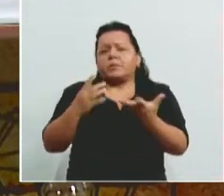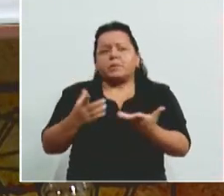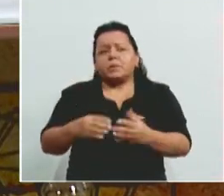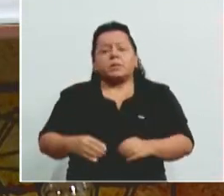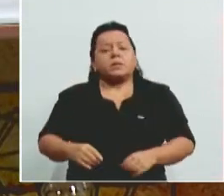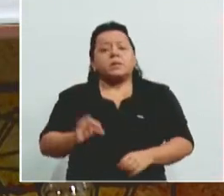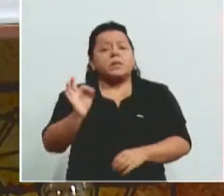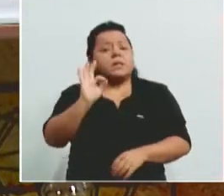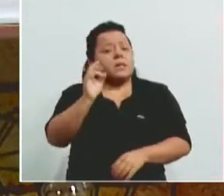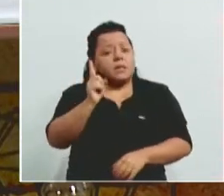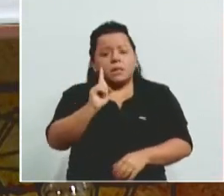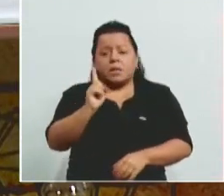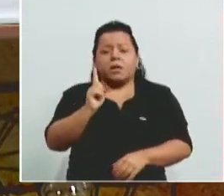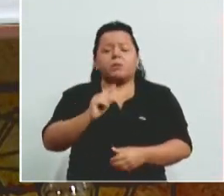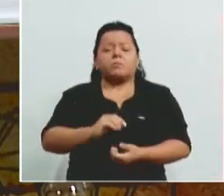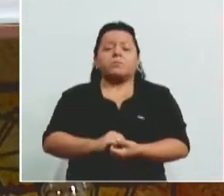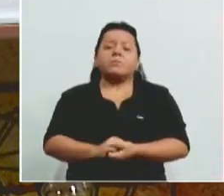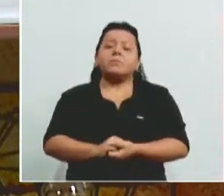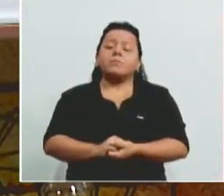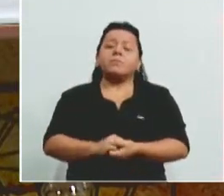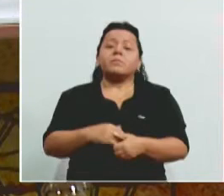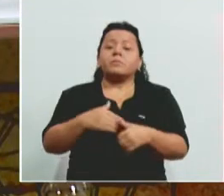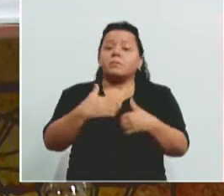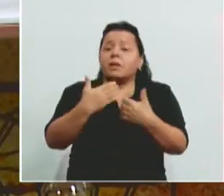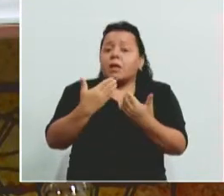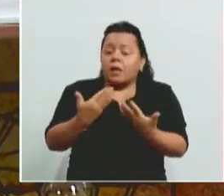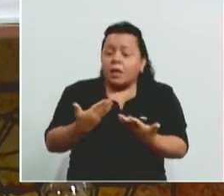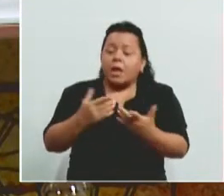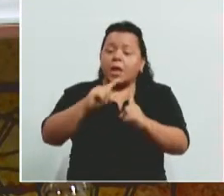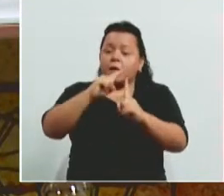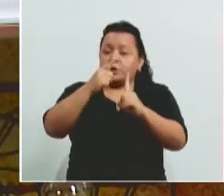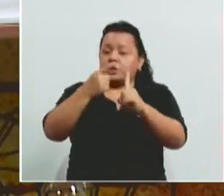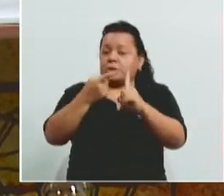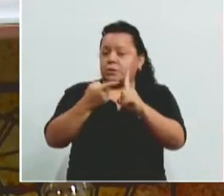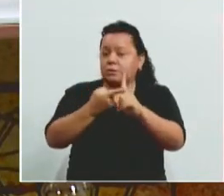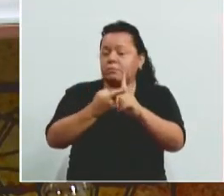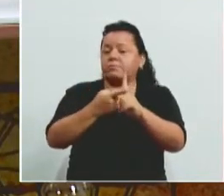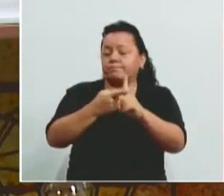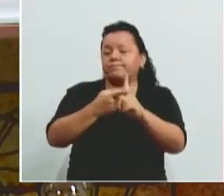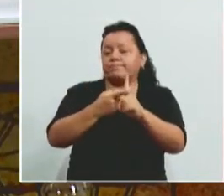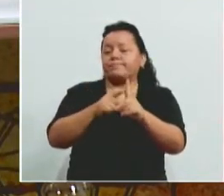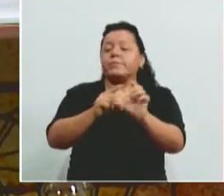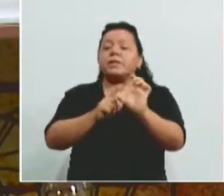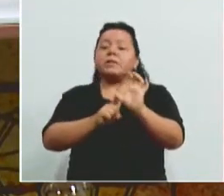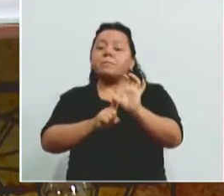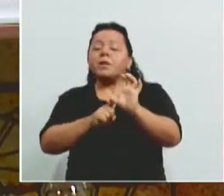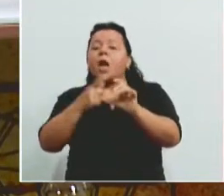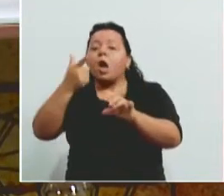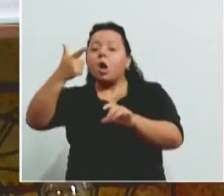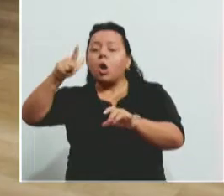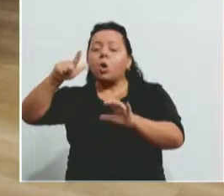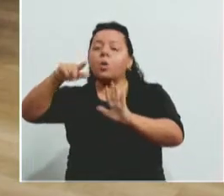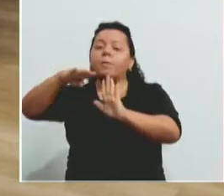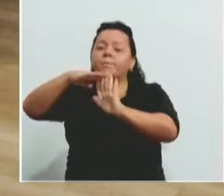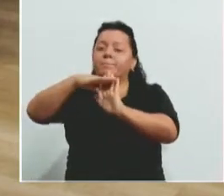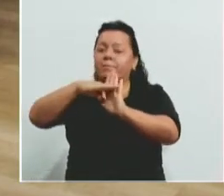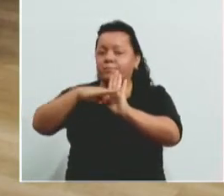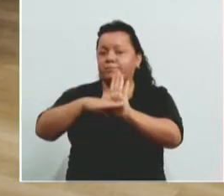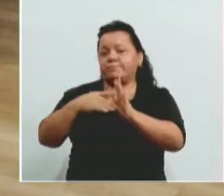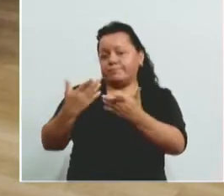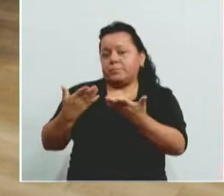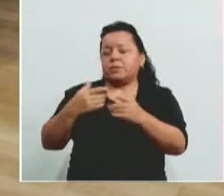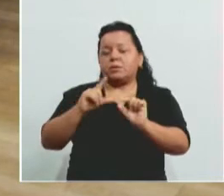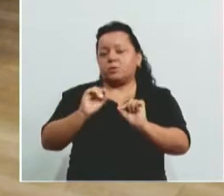Não. A gestação depende de outros fatores que não só o problema da endometriose. Muito bem, a gente quer